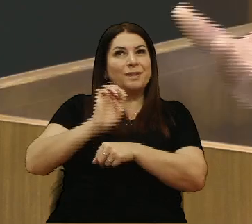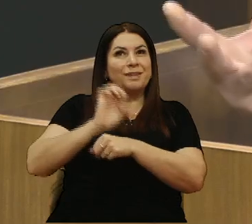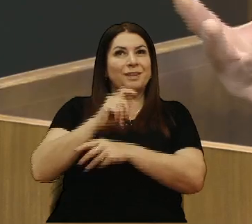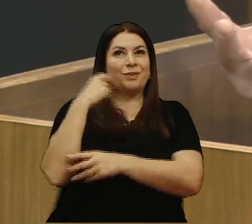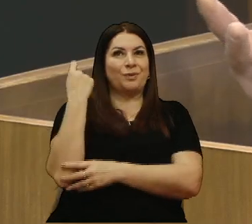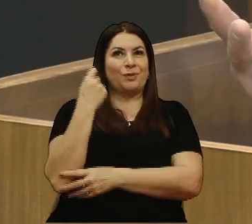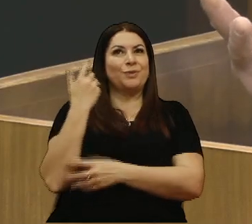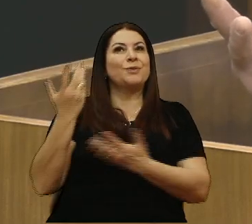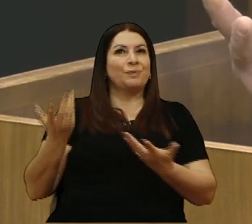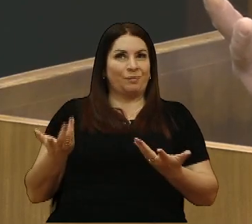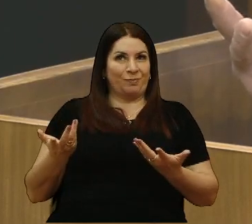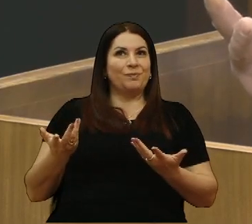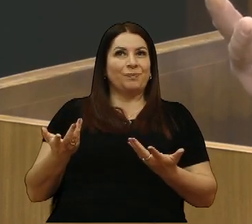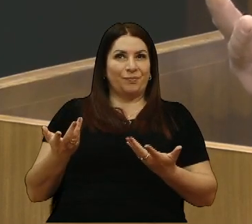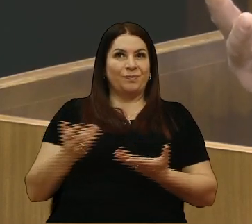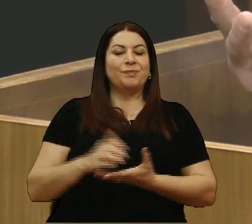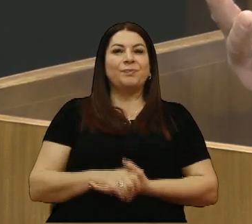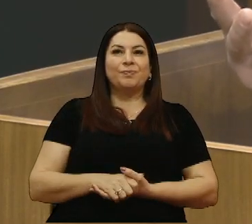Grande do Sul.